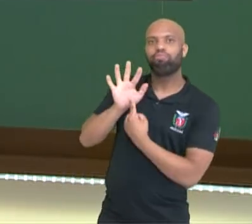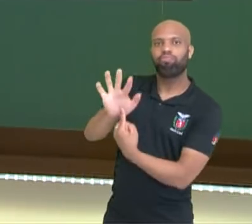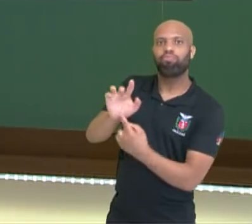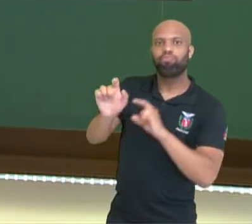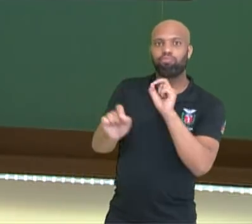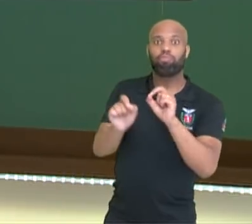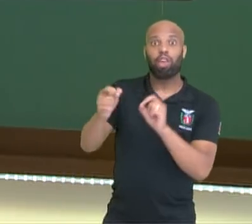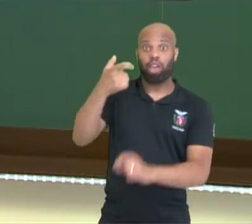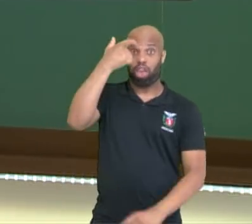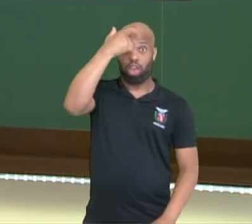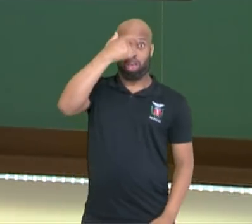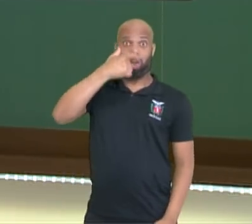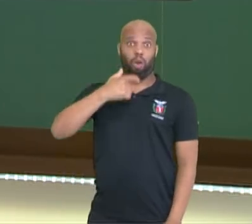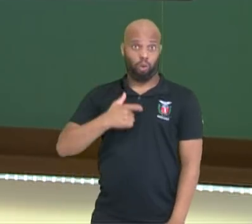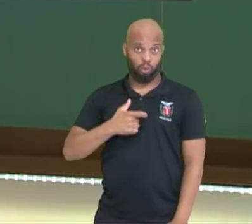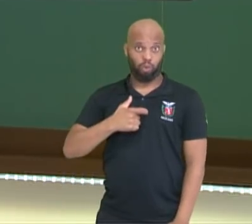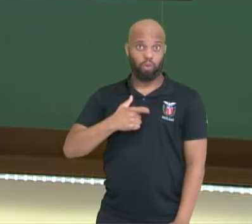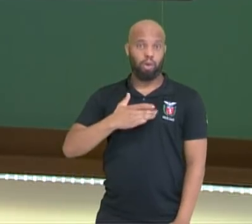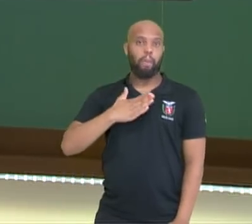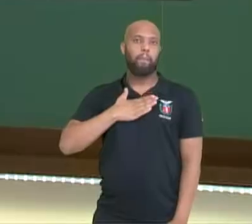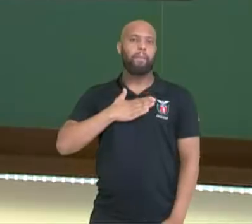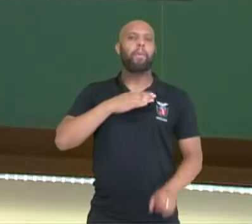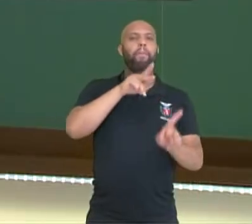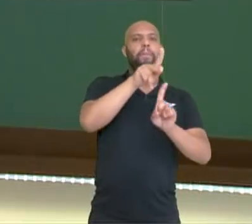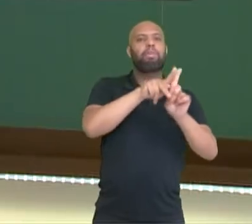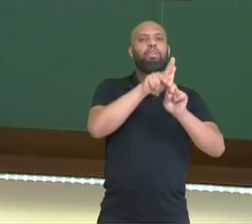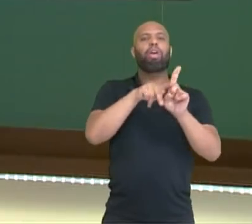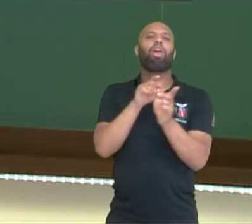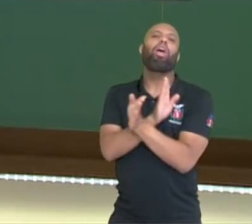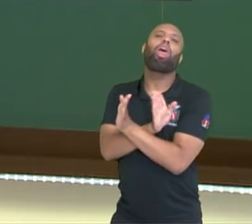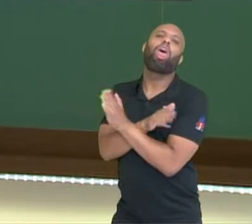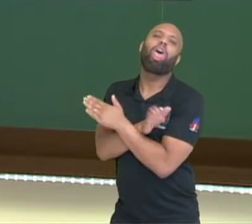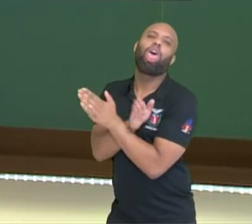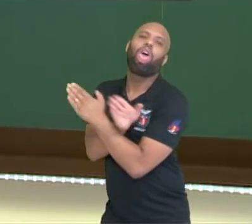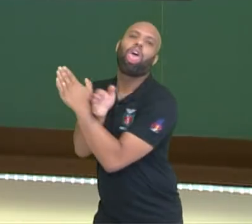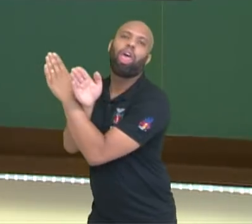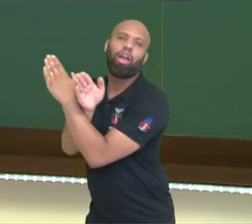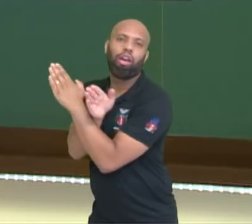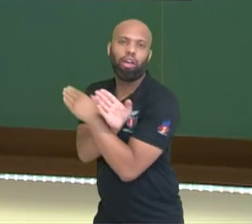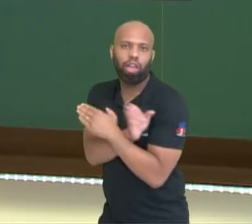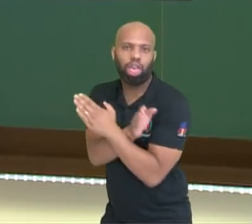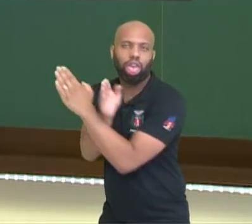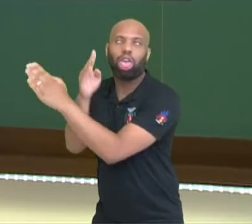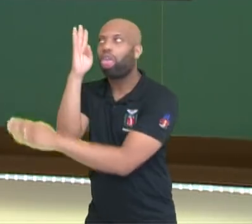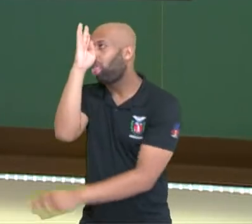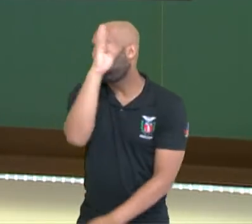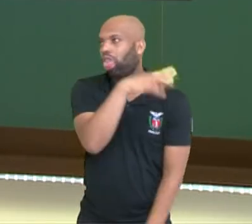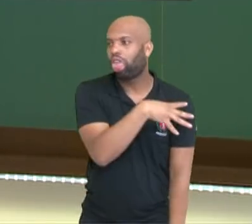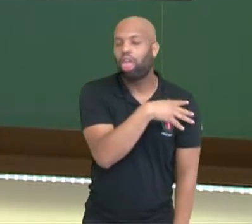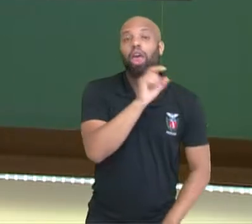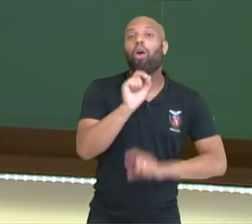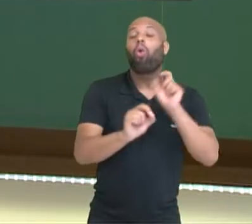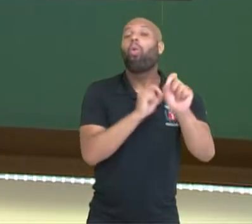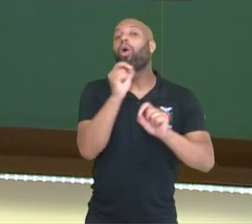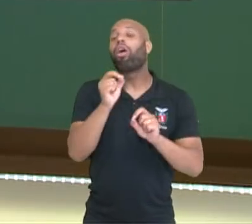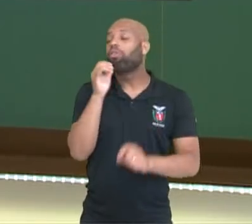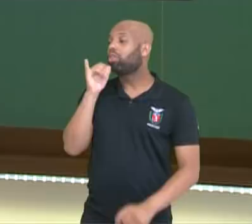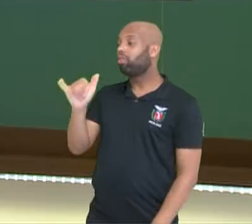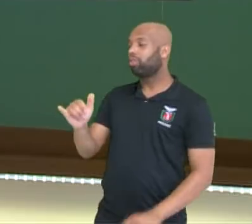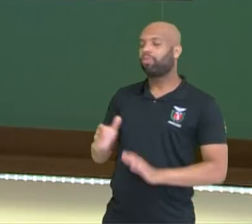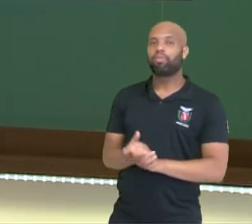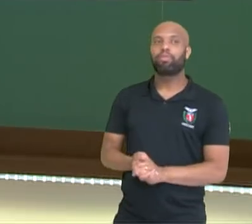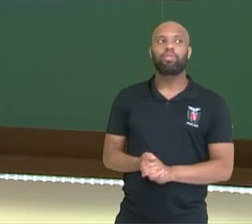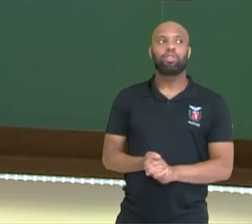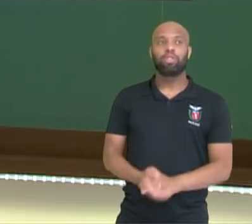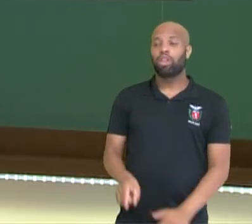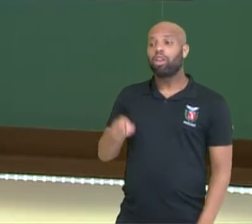personagem é muito avoada, é muito de boa. O que eu vou dizer para ela?